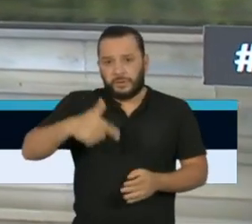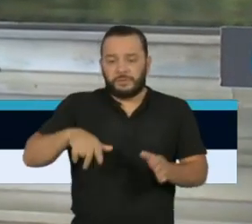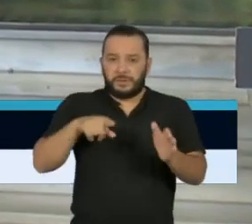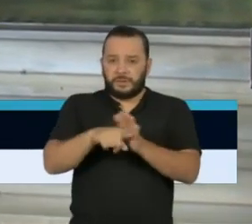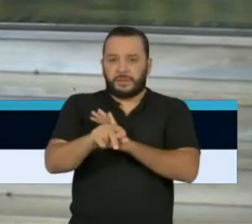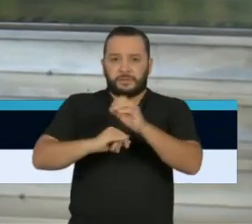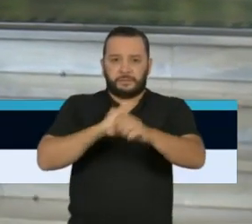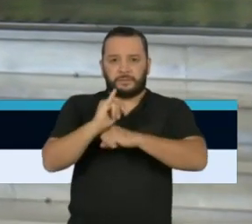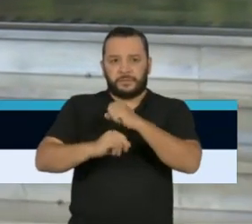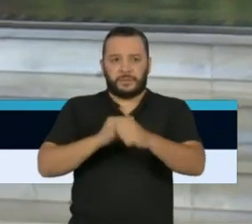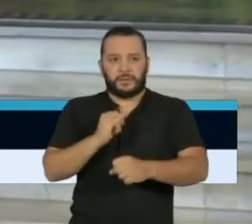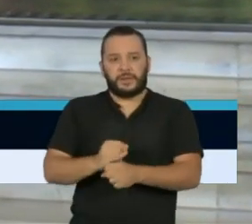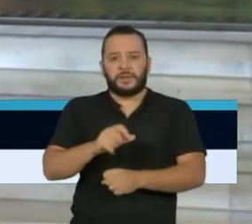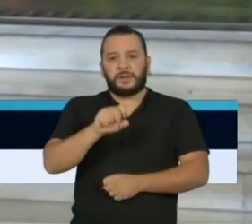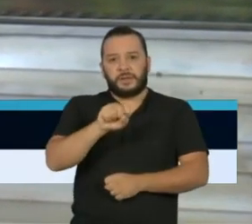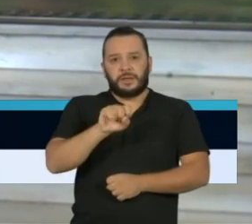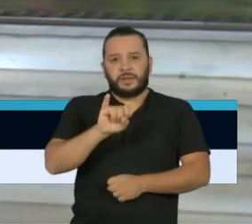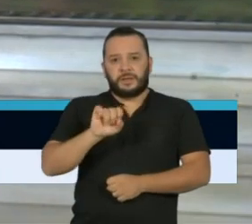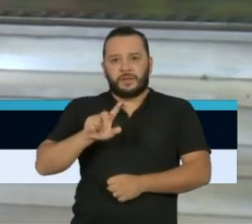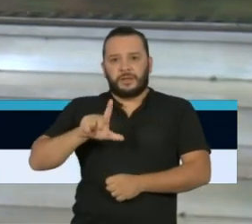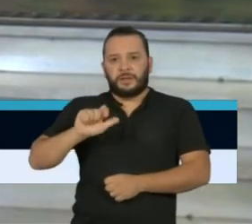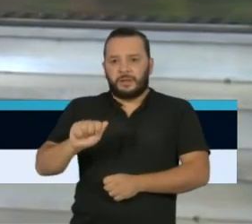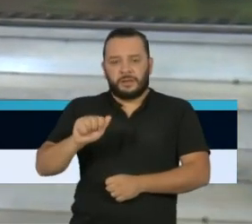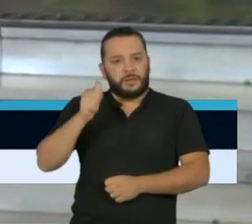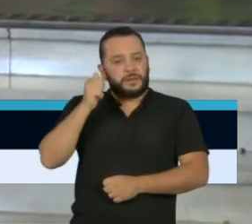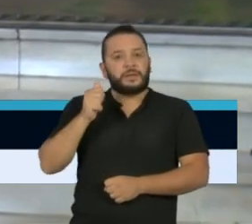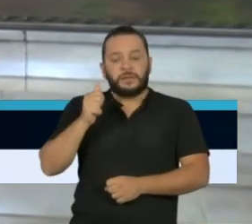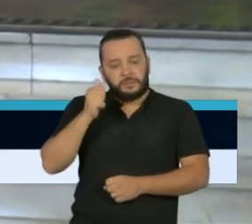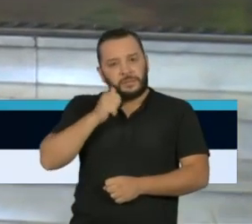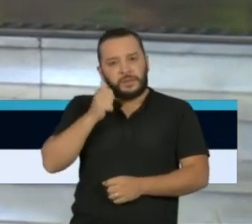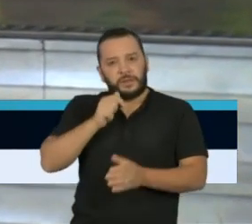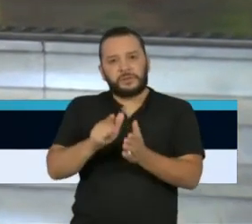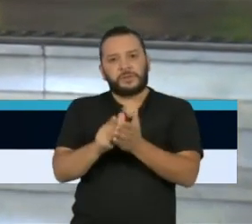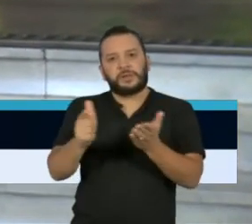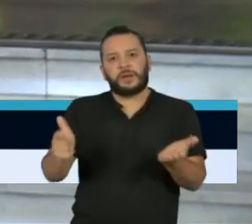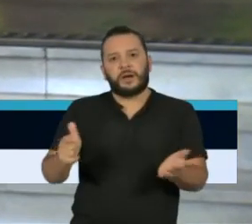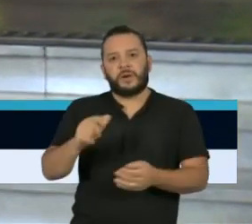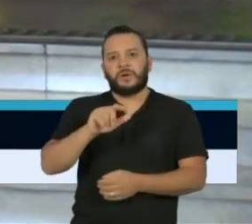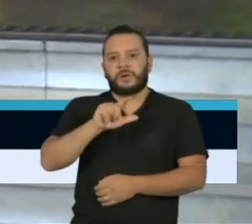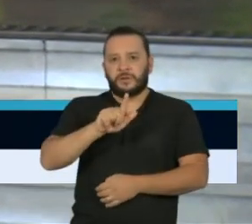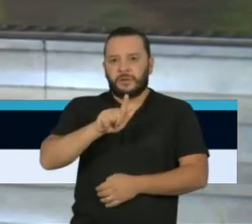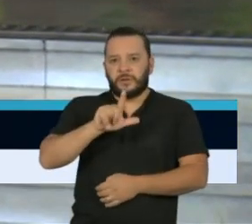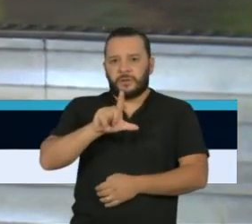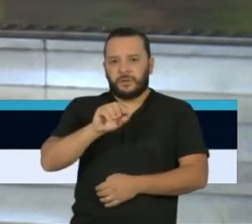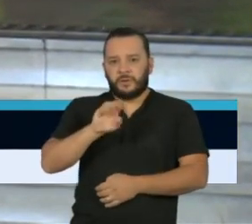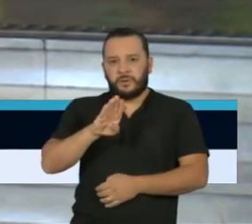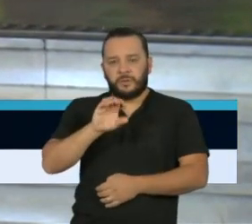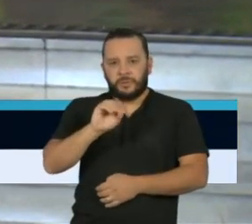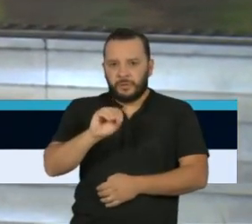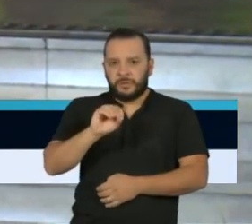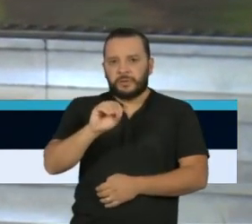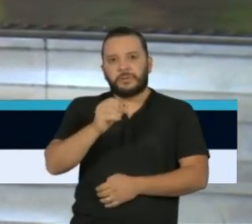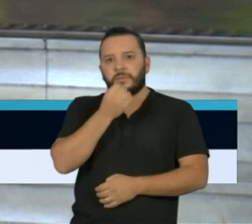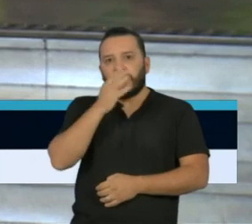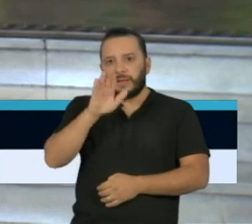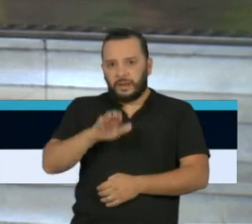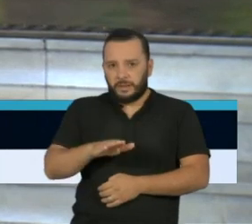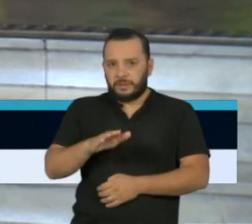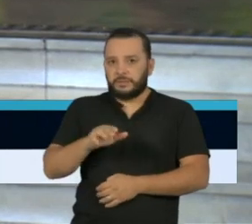online, é da jornalista Silvia Morim, do jornal O Globo. Silvia, boa tarde. Sua pergunta, por